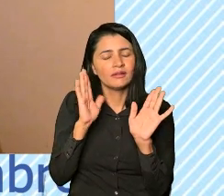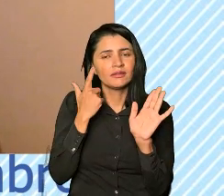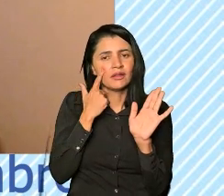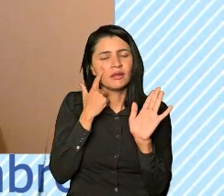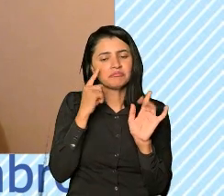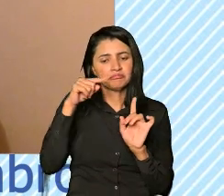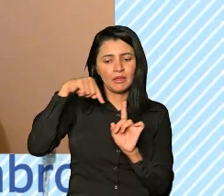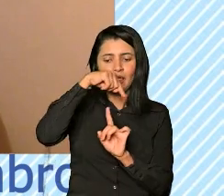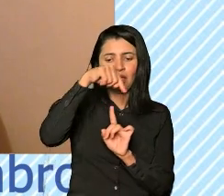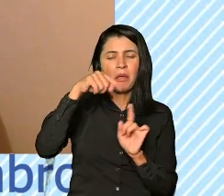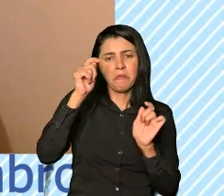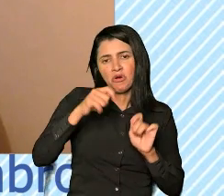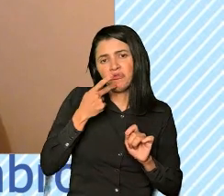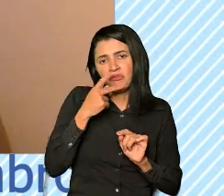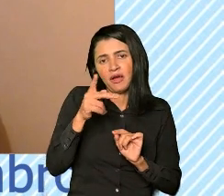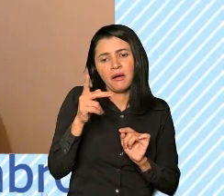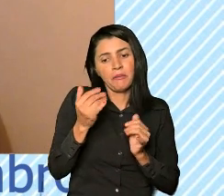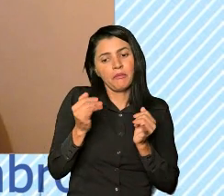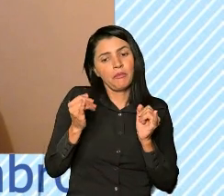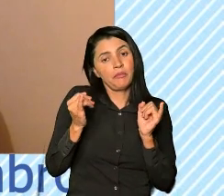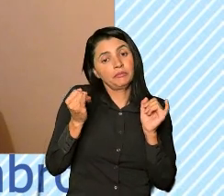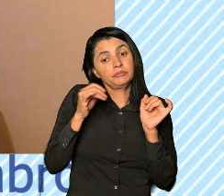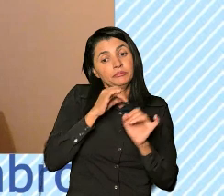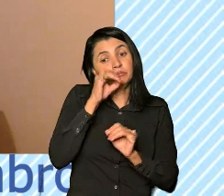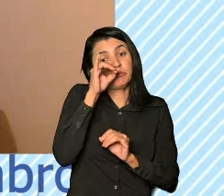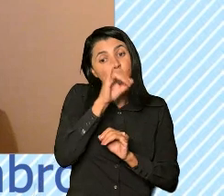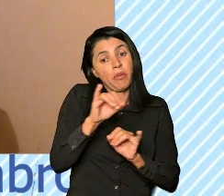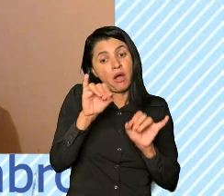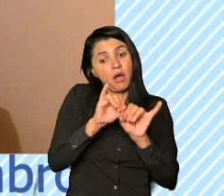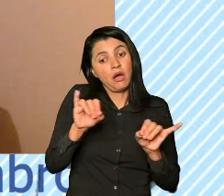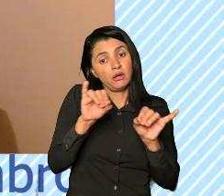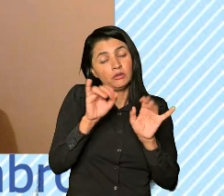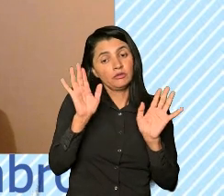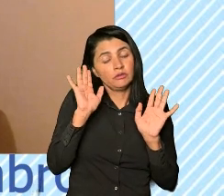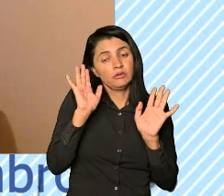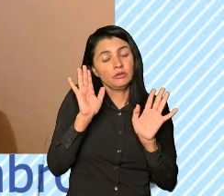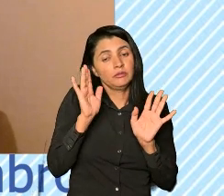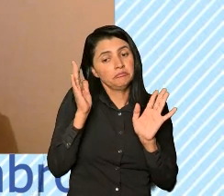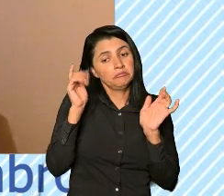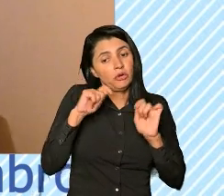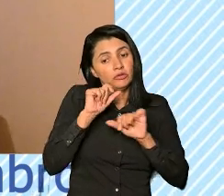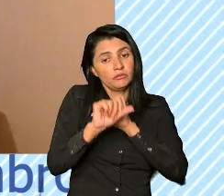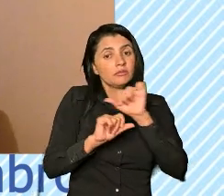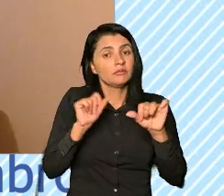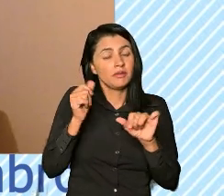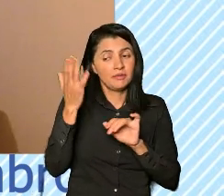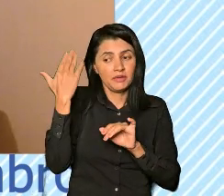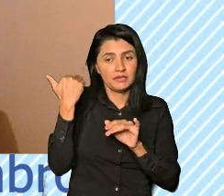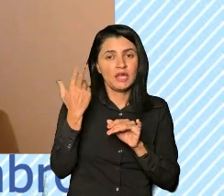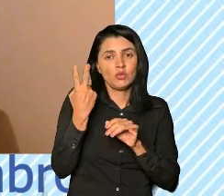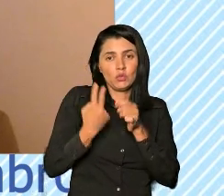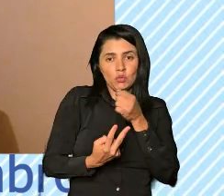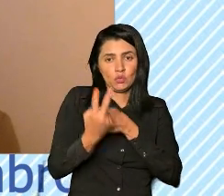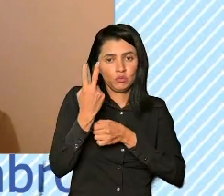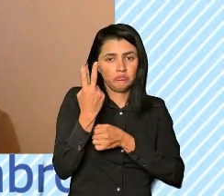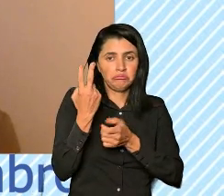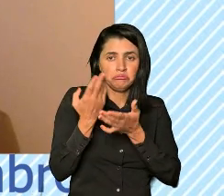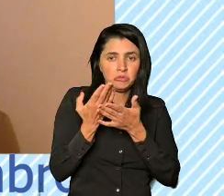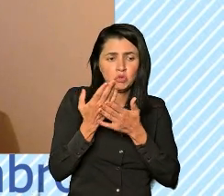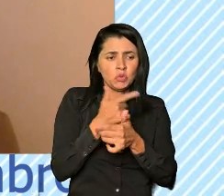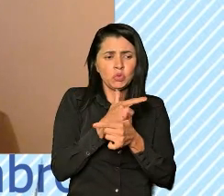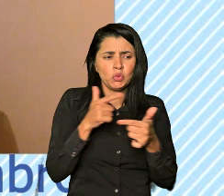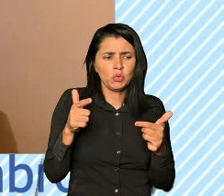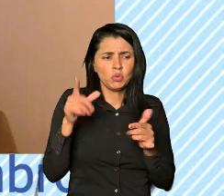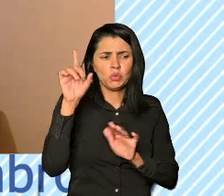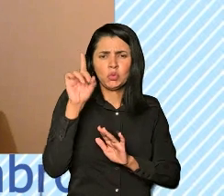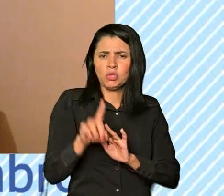posso estar falando bobagem, esse ano pode ter mudado, mas quando a gente fez o estudo até 1 ou 2 anos atrás, não tinha nenhuma diretora. Então, é